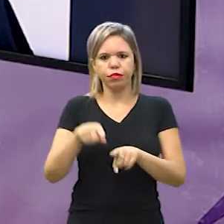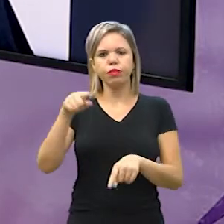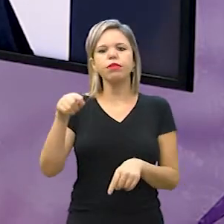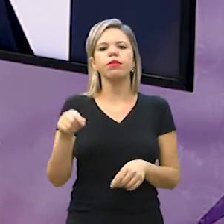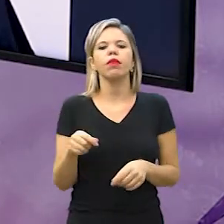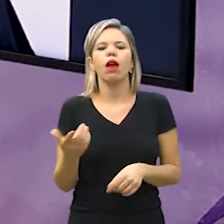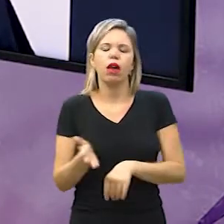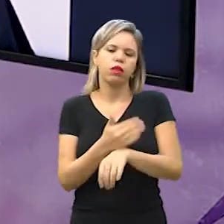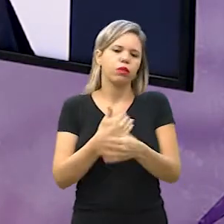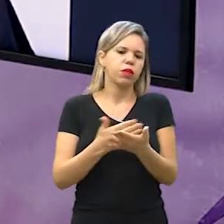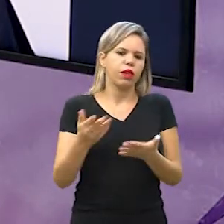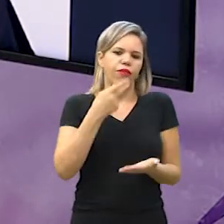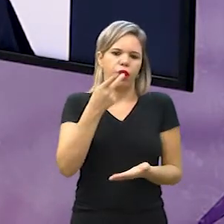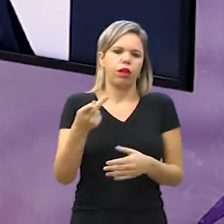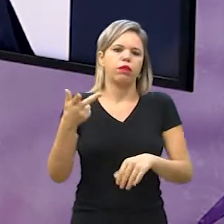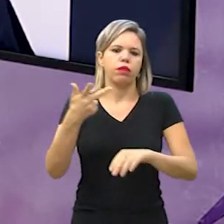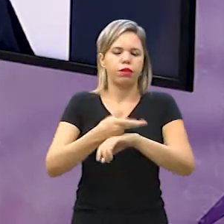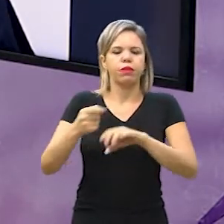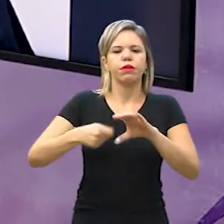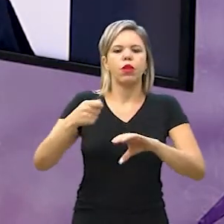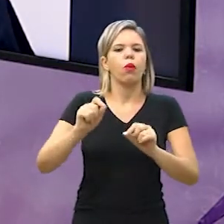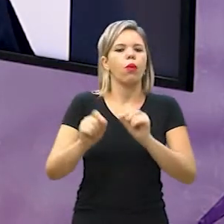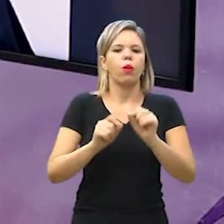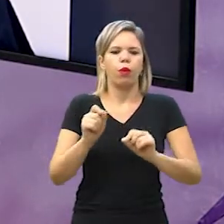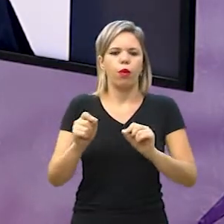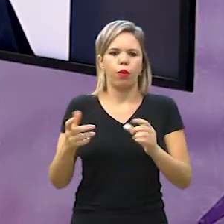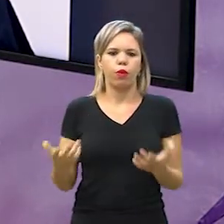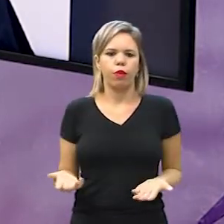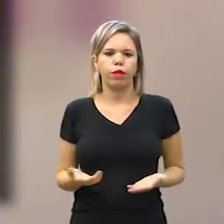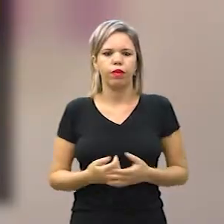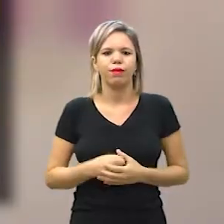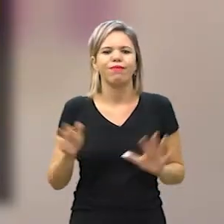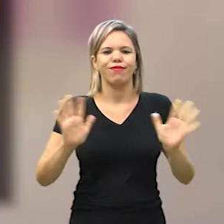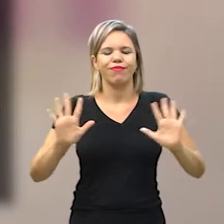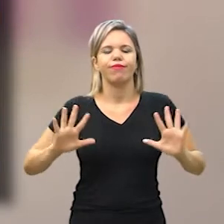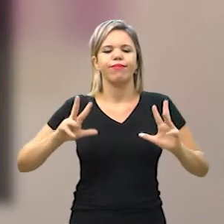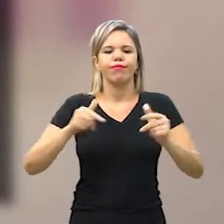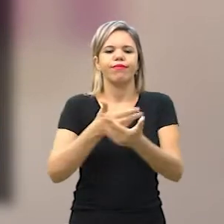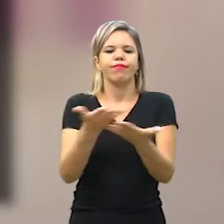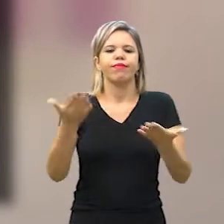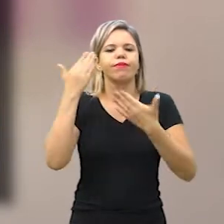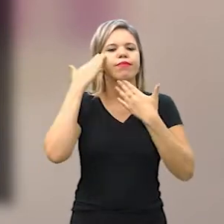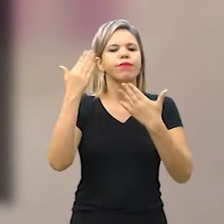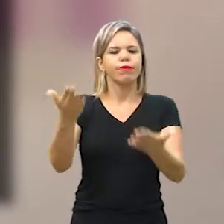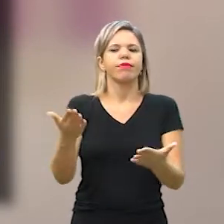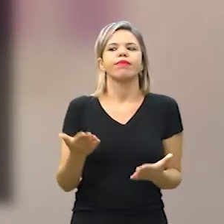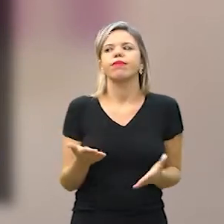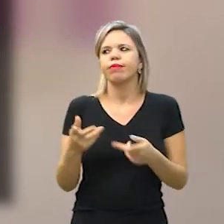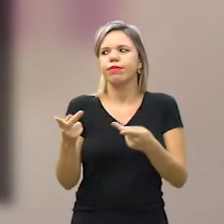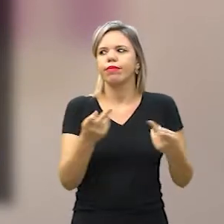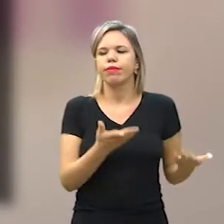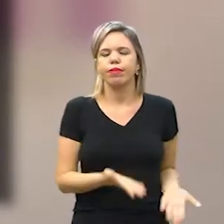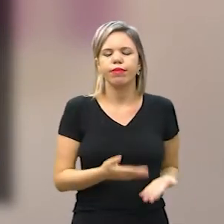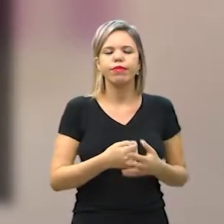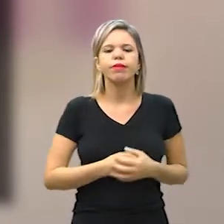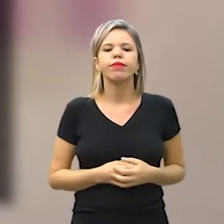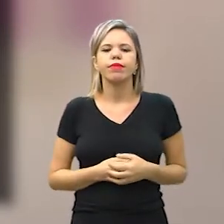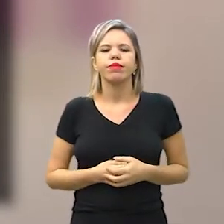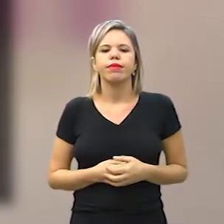me falando antes da gente começar a gravar. Qual que é mesmo, doutora? Olá a todos, eu quero agradecer o